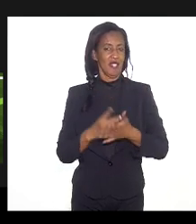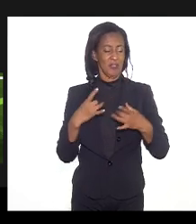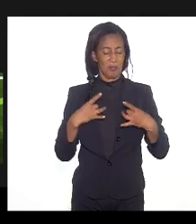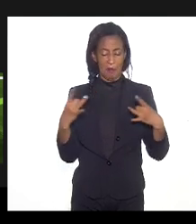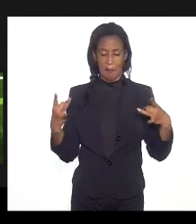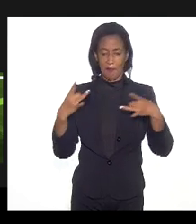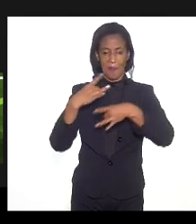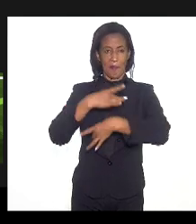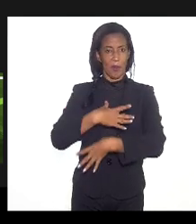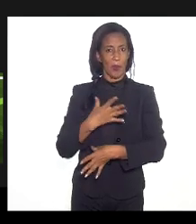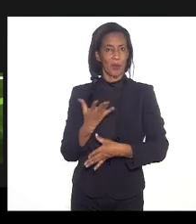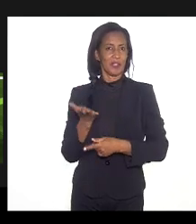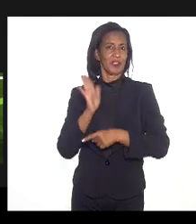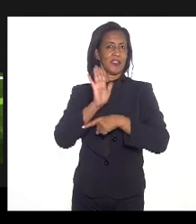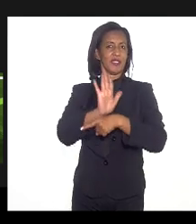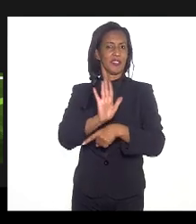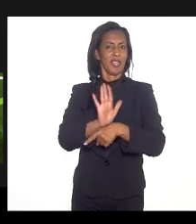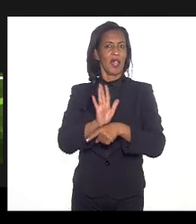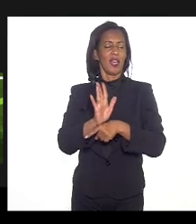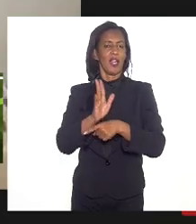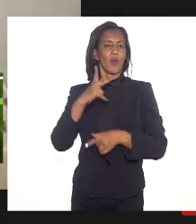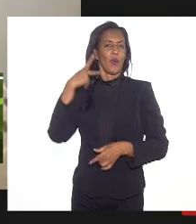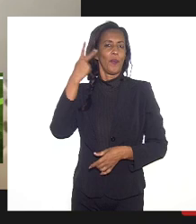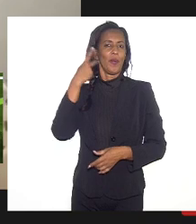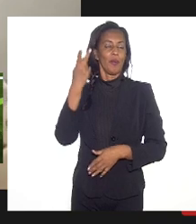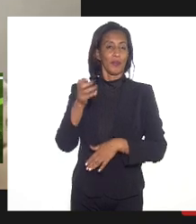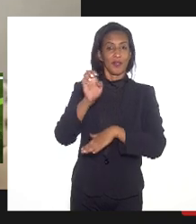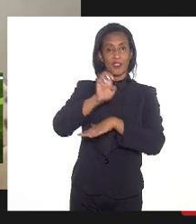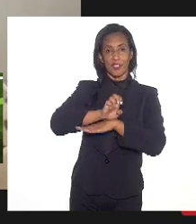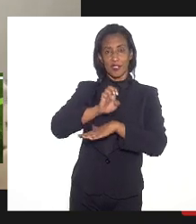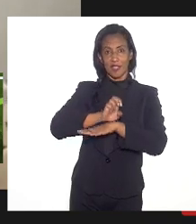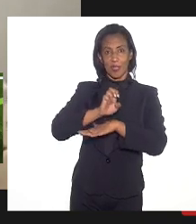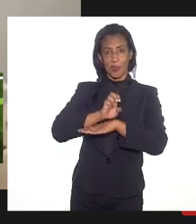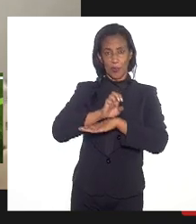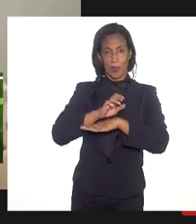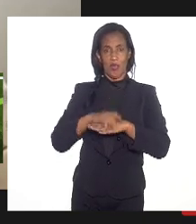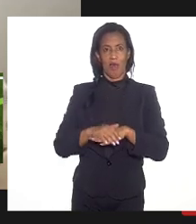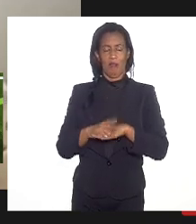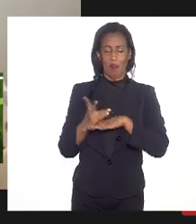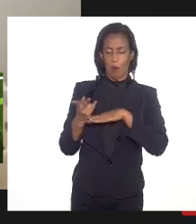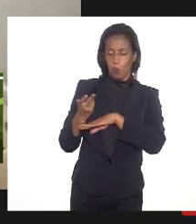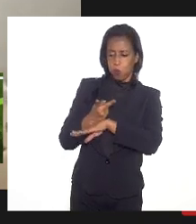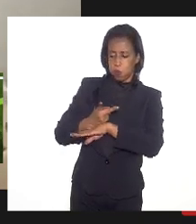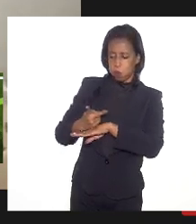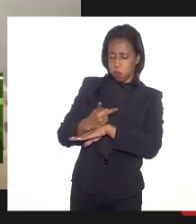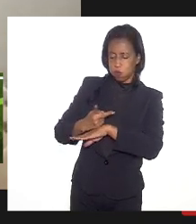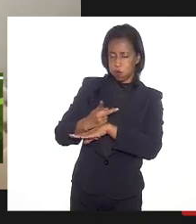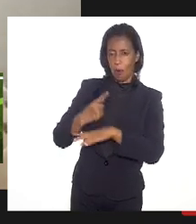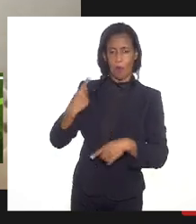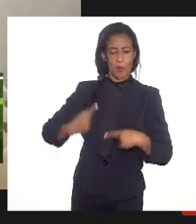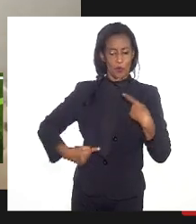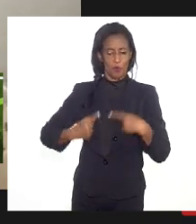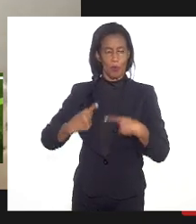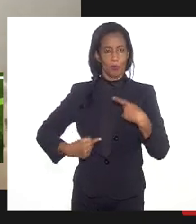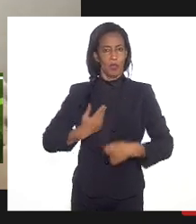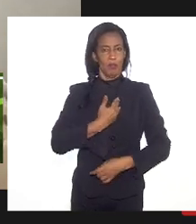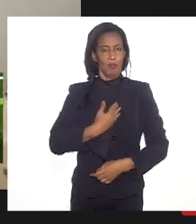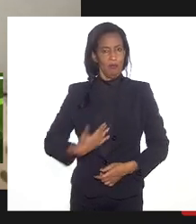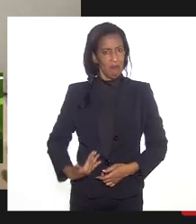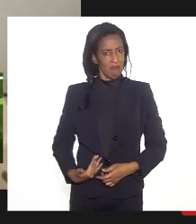disponibilidade em contribuir com o Parlamento Estadual na busca de uma política pública que